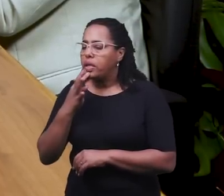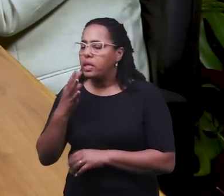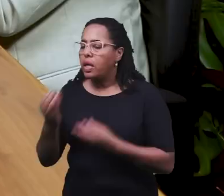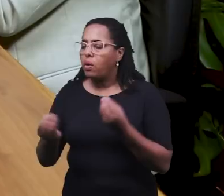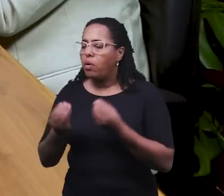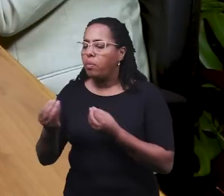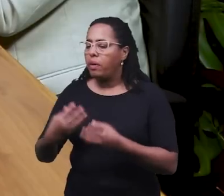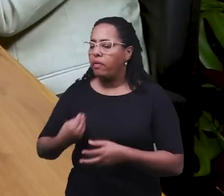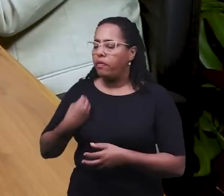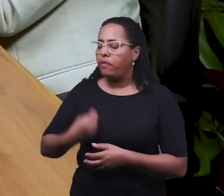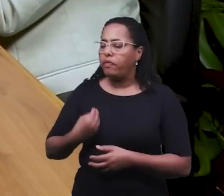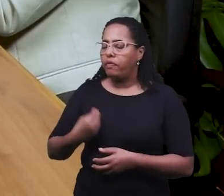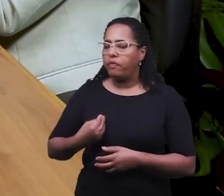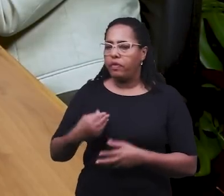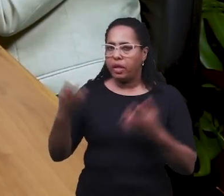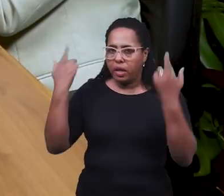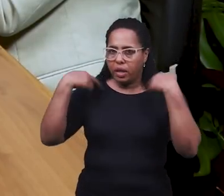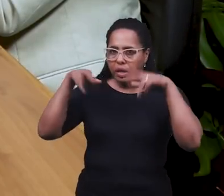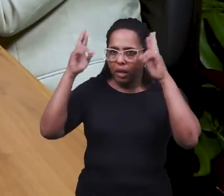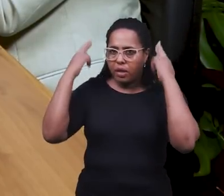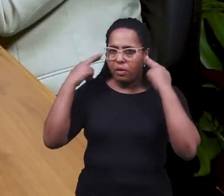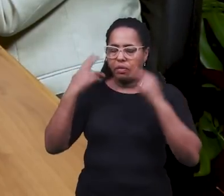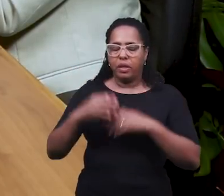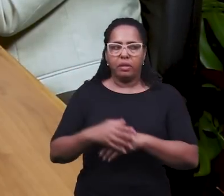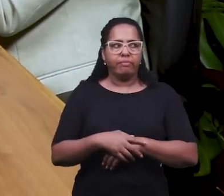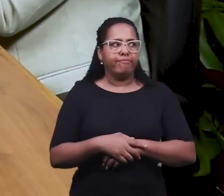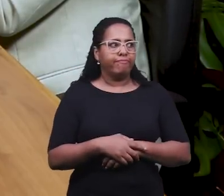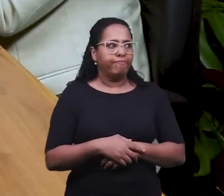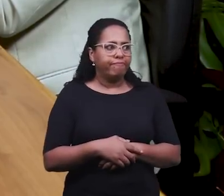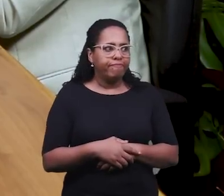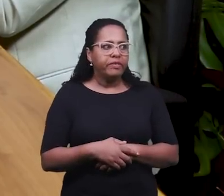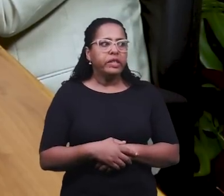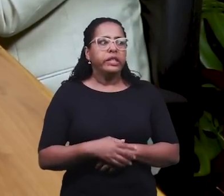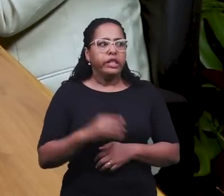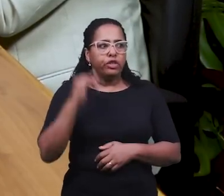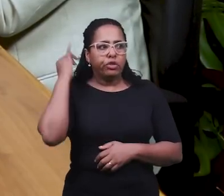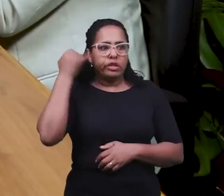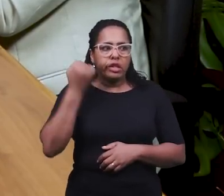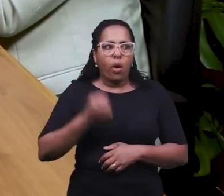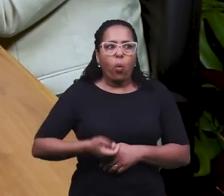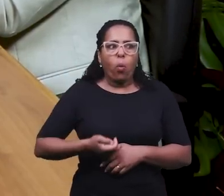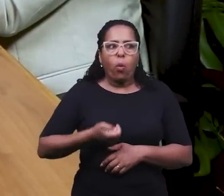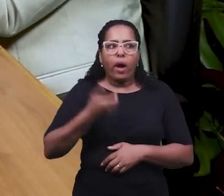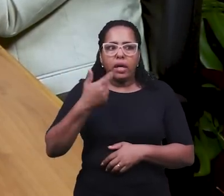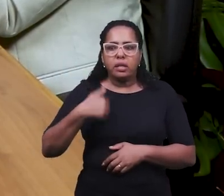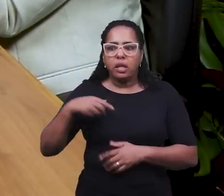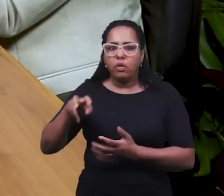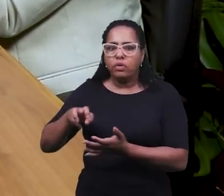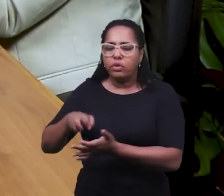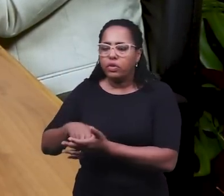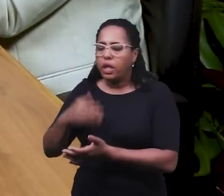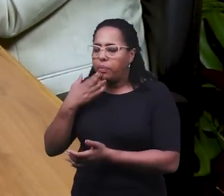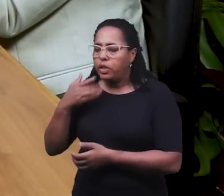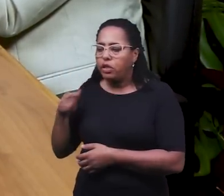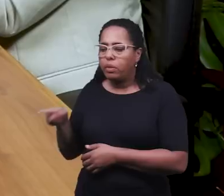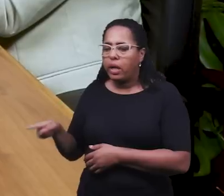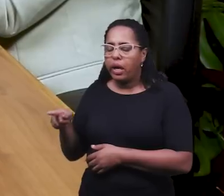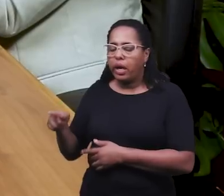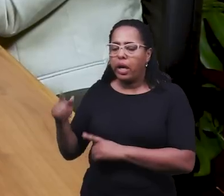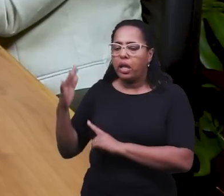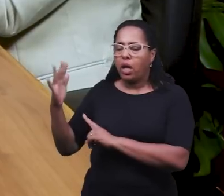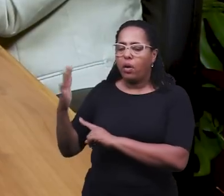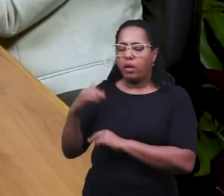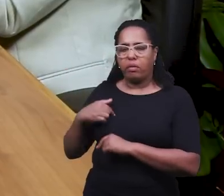estado das tuas ovelhas. E ele falou assim: rapaz, quase que eu fiquei de joelho e pedi para ela orar por mim, porque eu vi o erro meu em